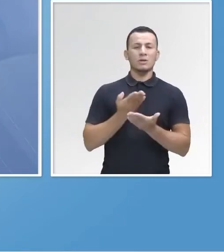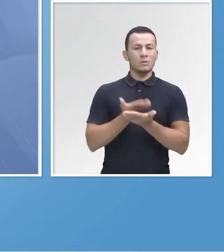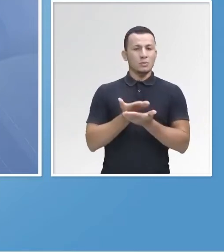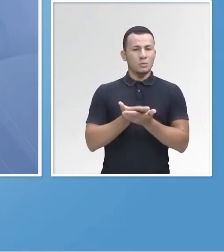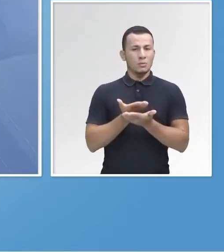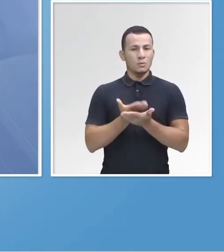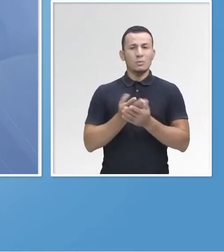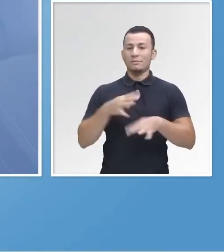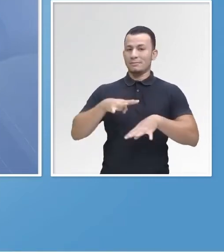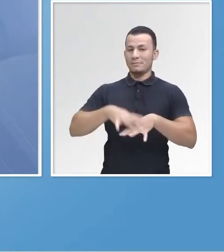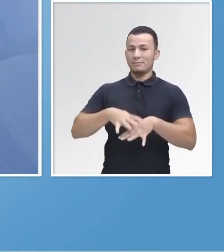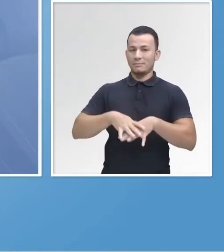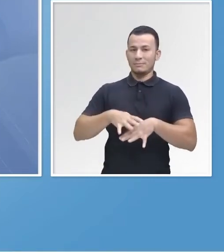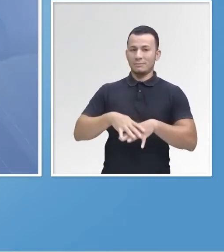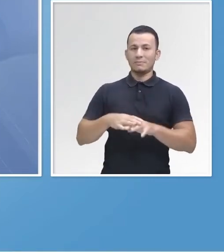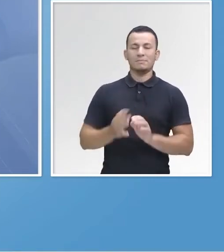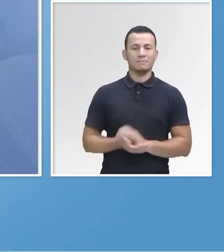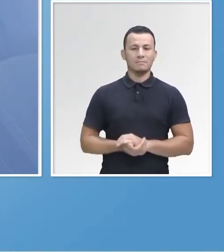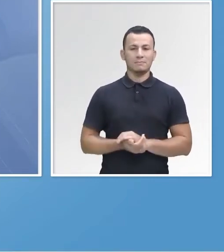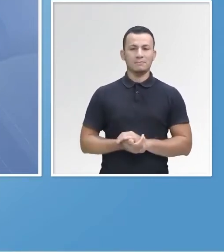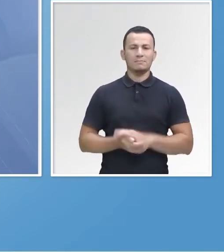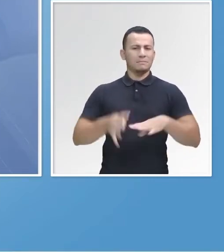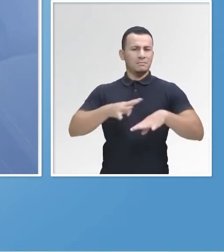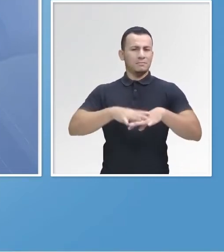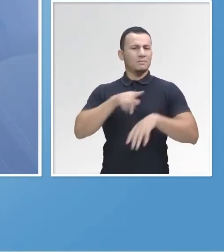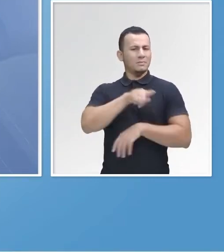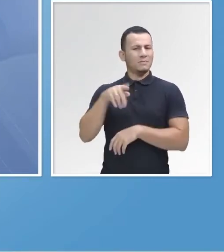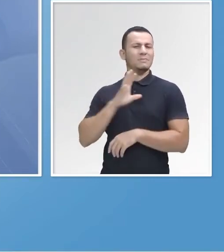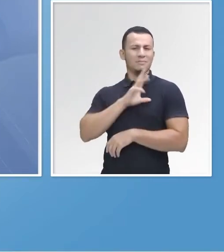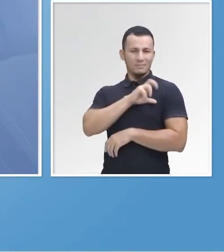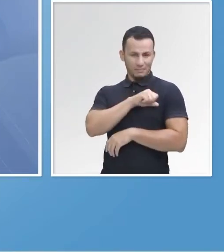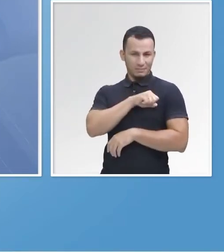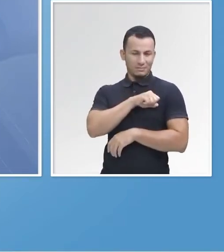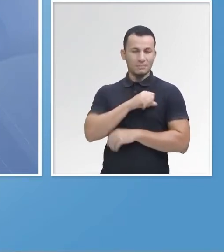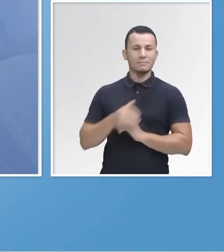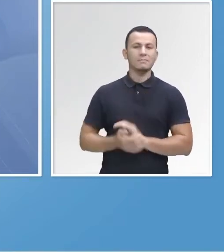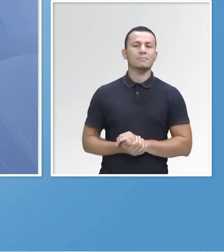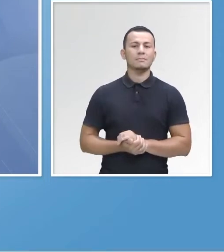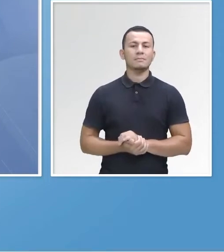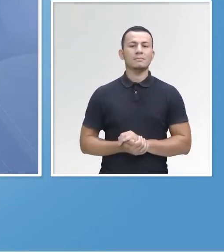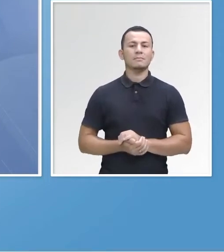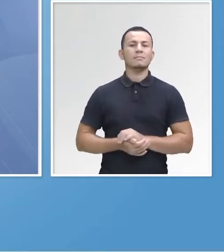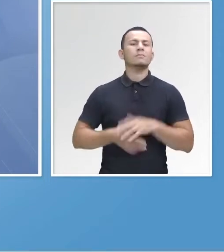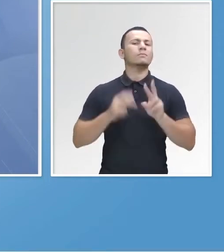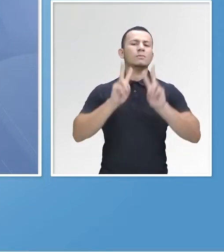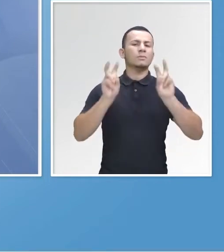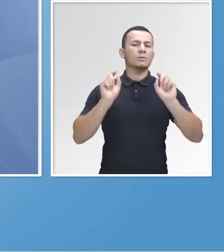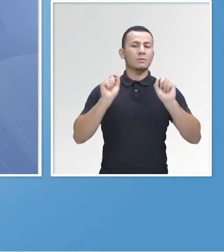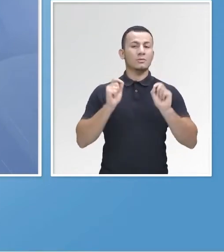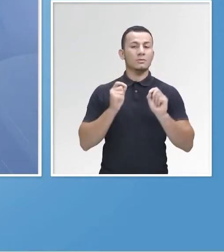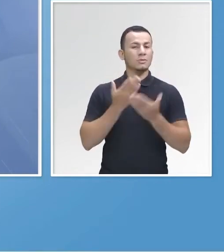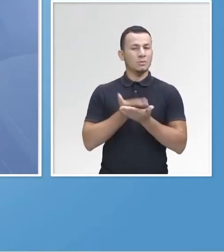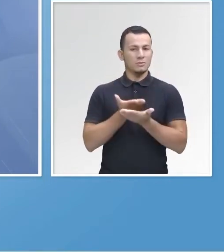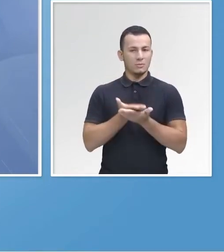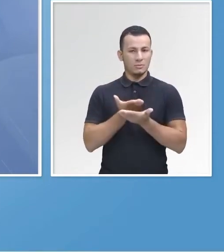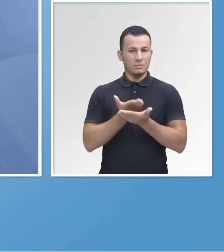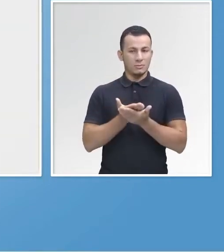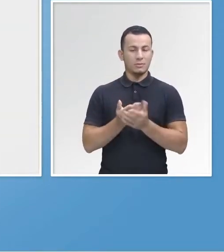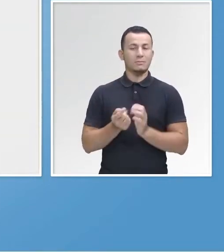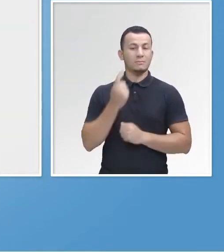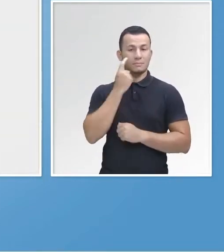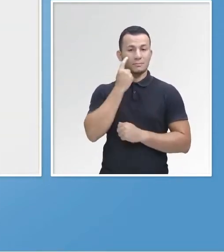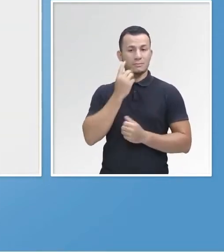mais uma aula de matemática isso mesmo a matéria que você ama adora muito bem e vamos ver o que é que nós vamos ter hoje na nossa